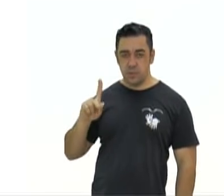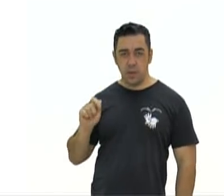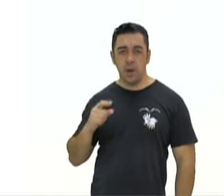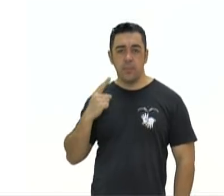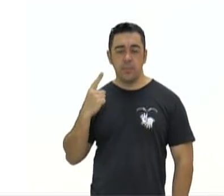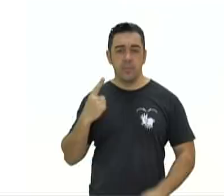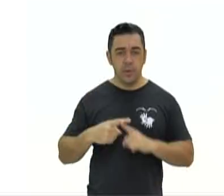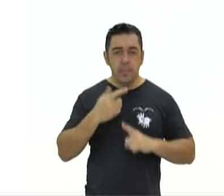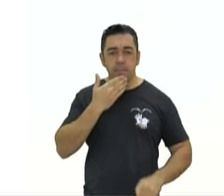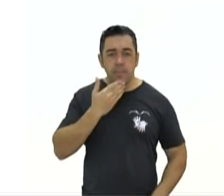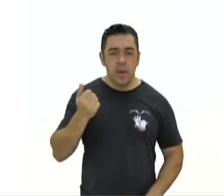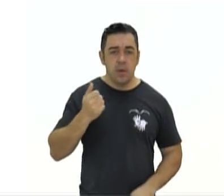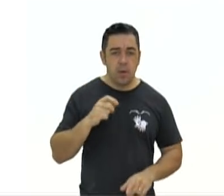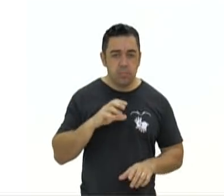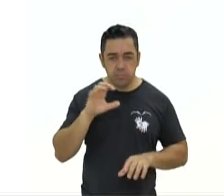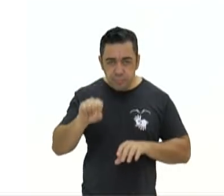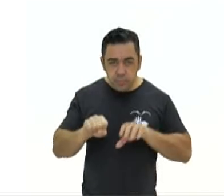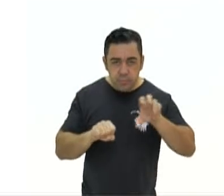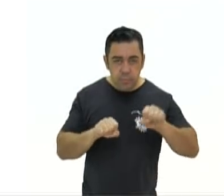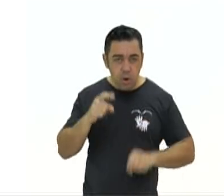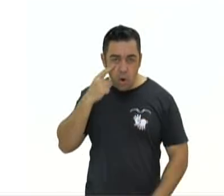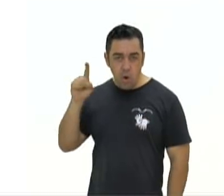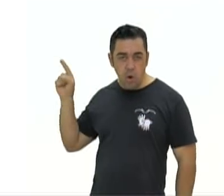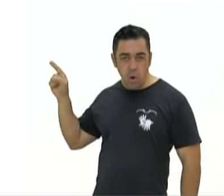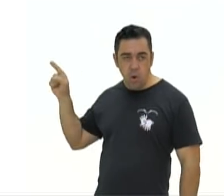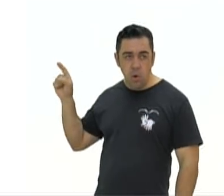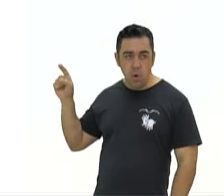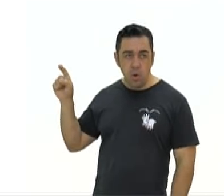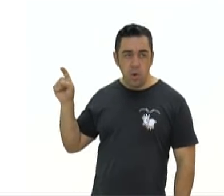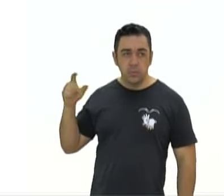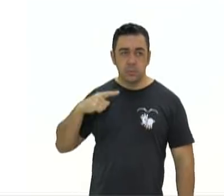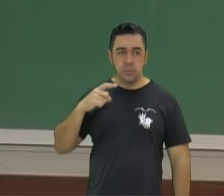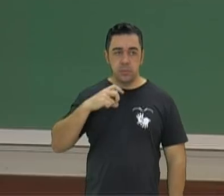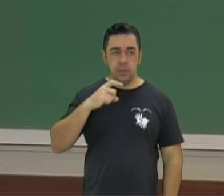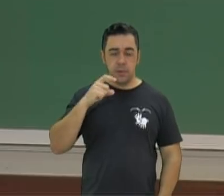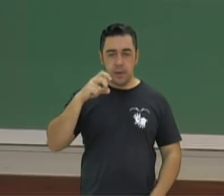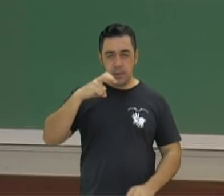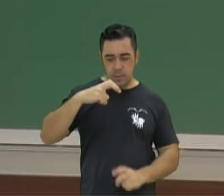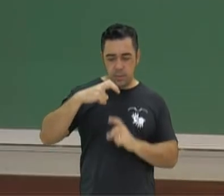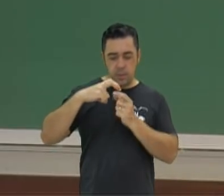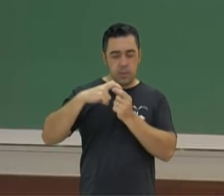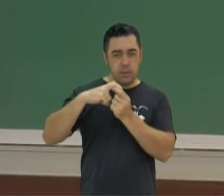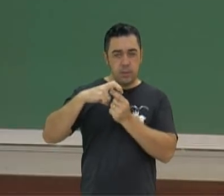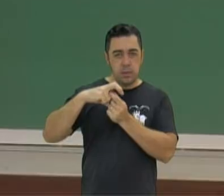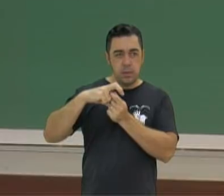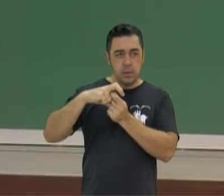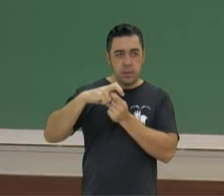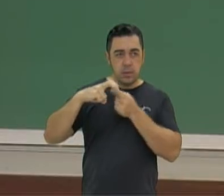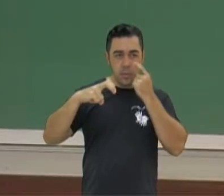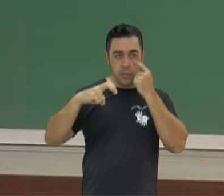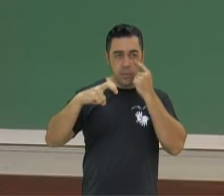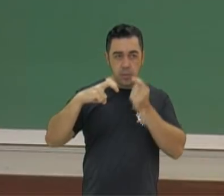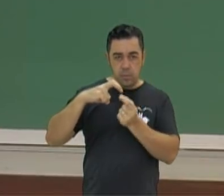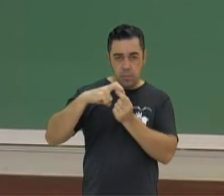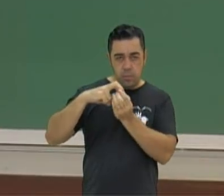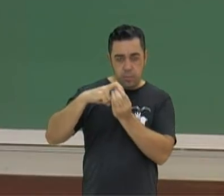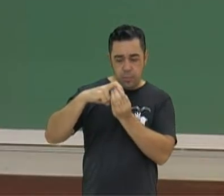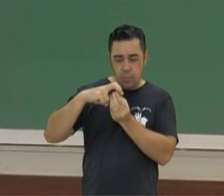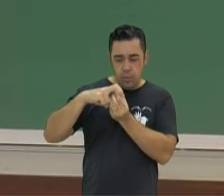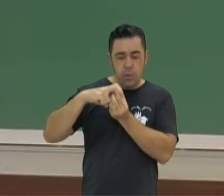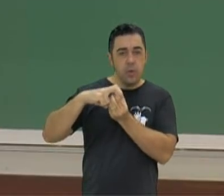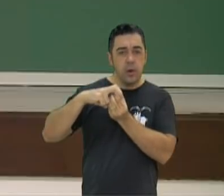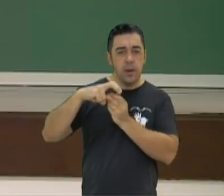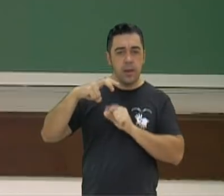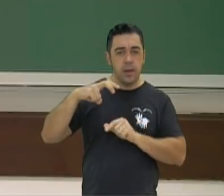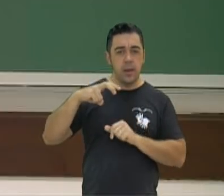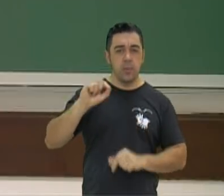caçadores. Então veja só, aqui está mostrando ainda os dentinhos da cecília, aqui da cobra cega, e aqui em cima, ó, essas pequenas bolsinhas esbranquiçadas são